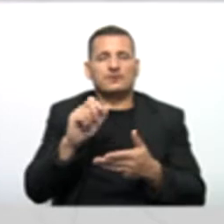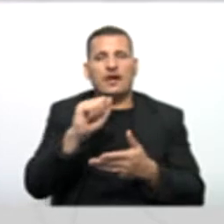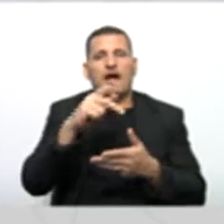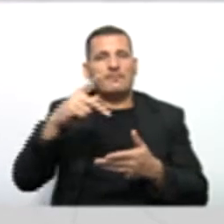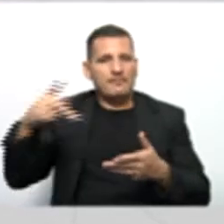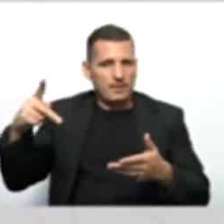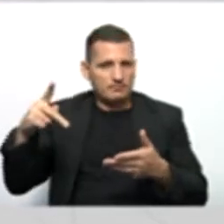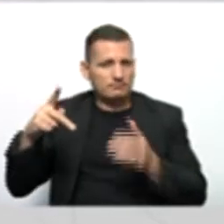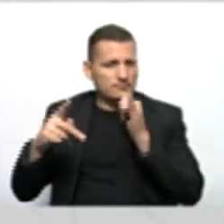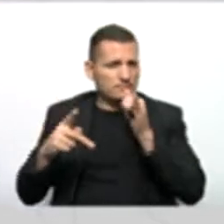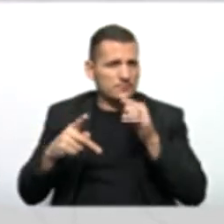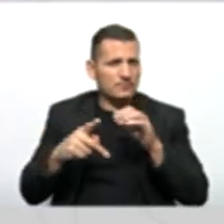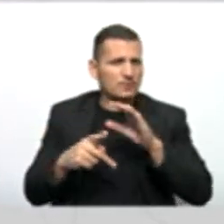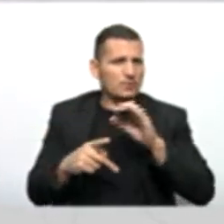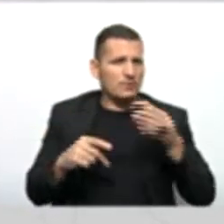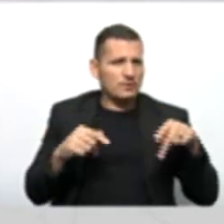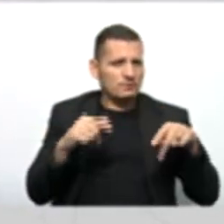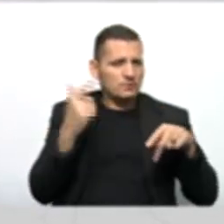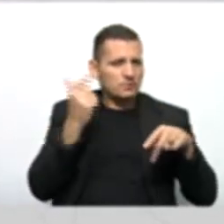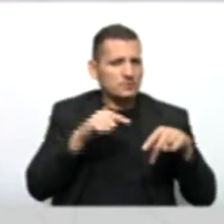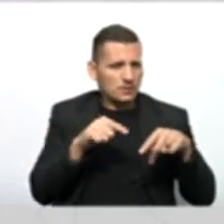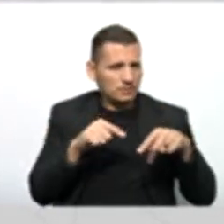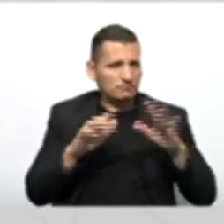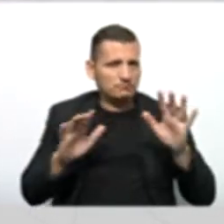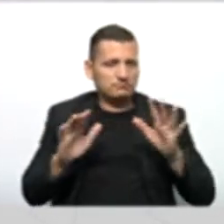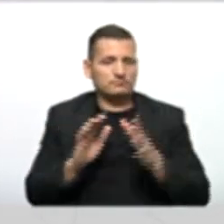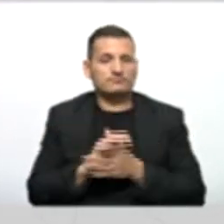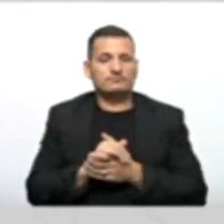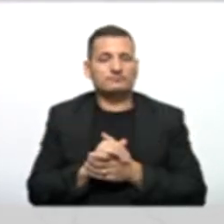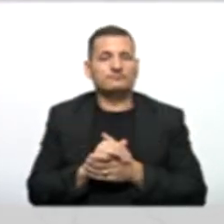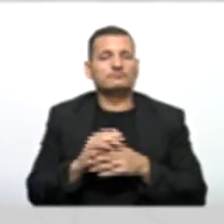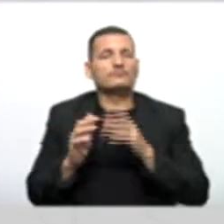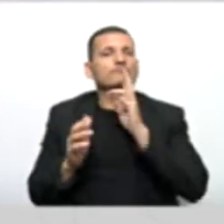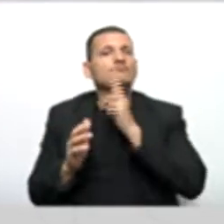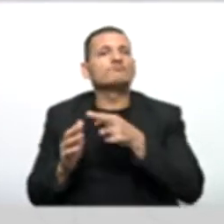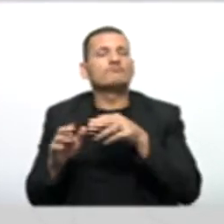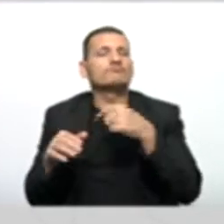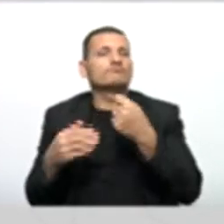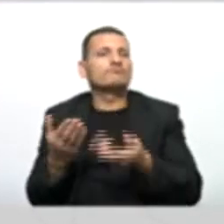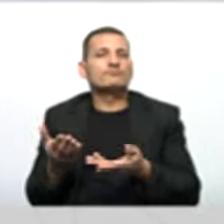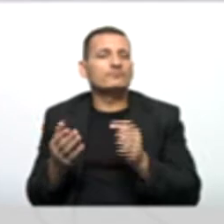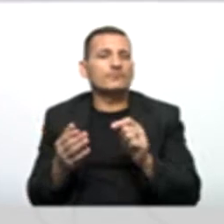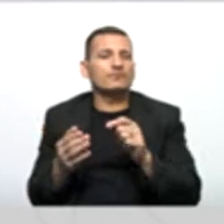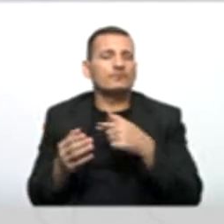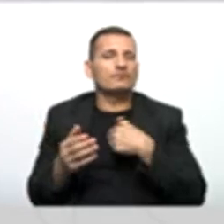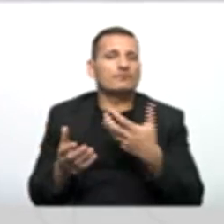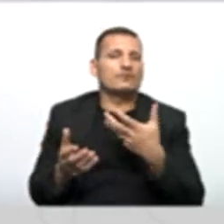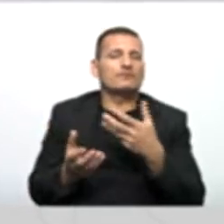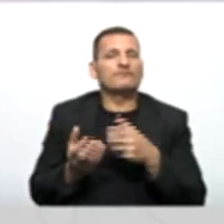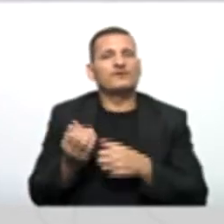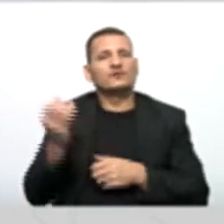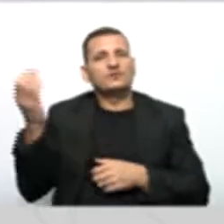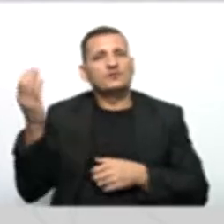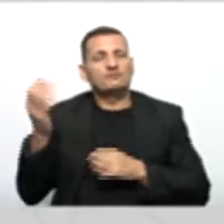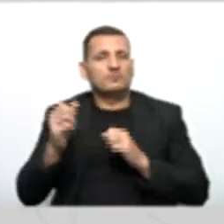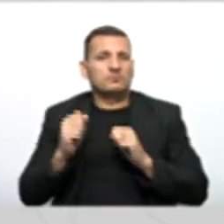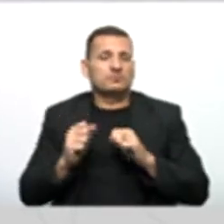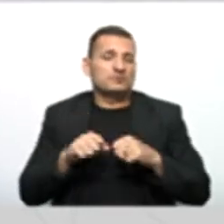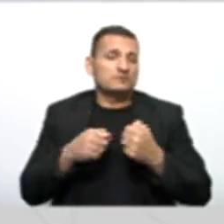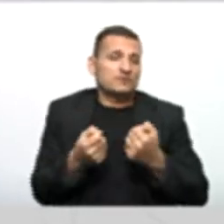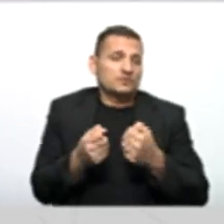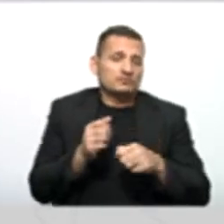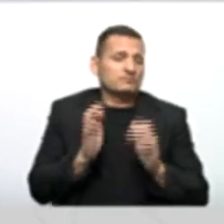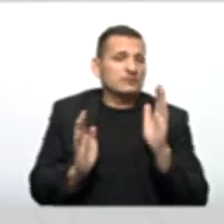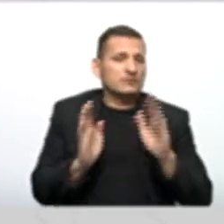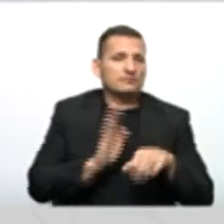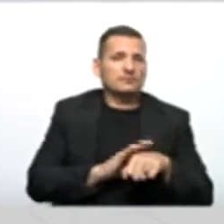que a nossa cooperativa consegue se inserir nisso aí? E o resultado específico, por exemplo, eu quero fazer uma viagem de férias, posso fazer um esforço temporário para isso,